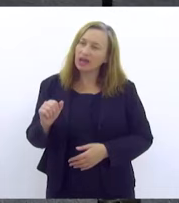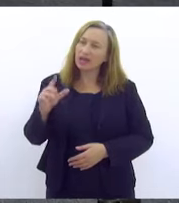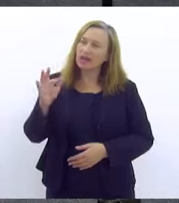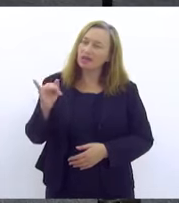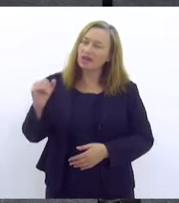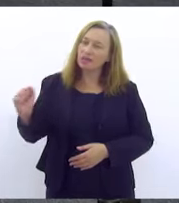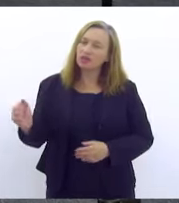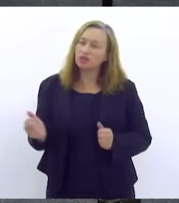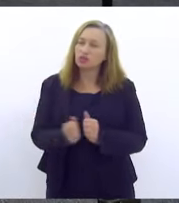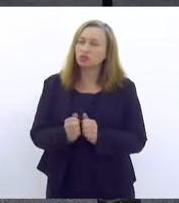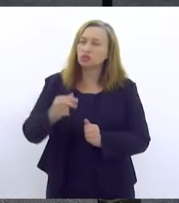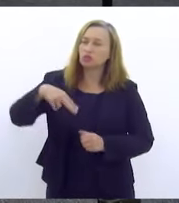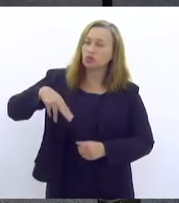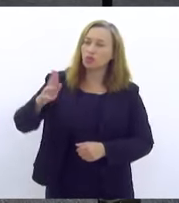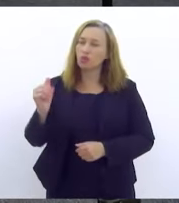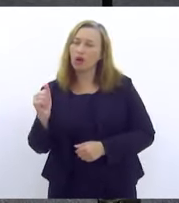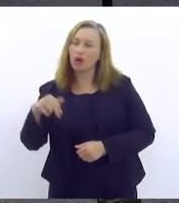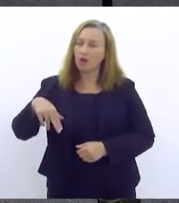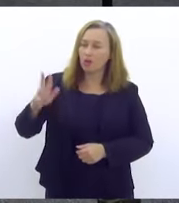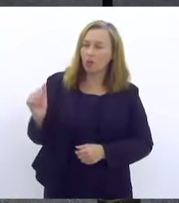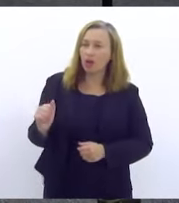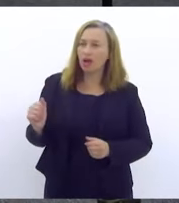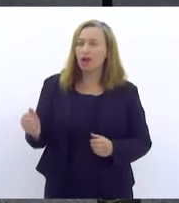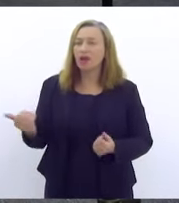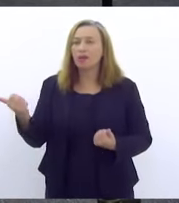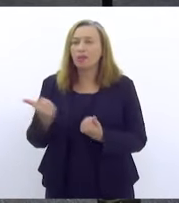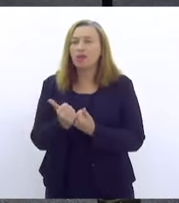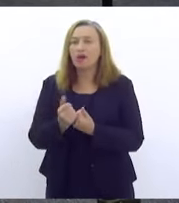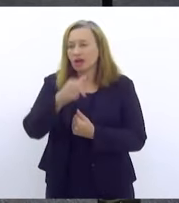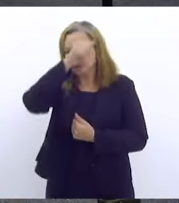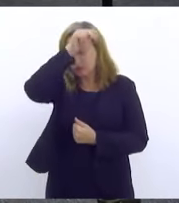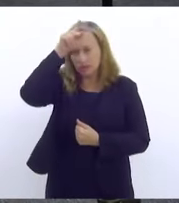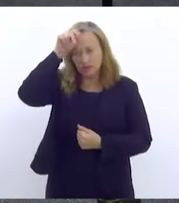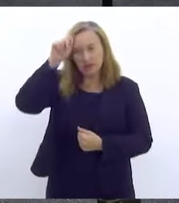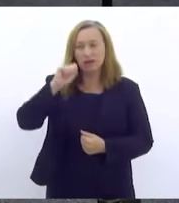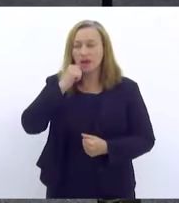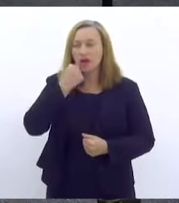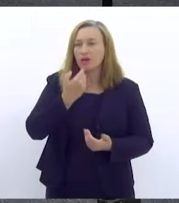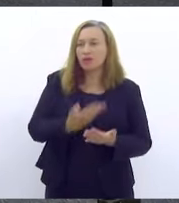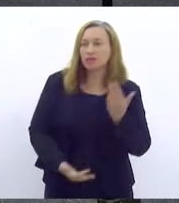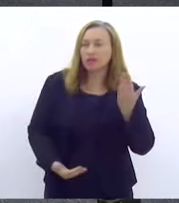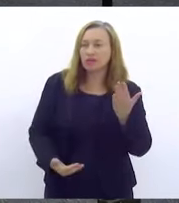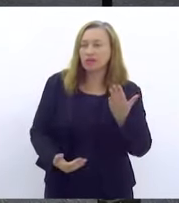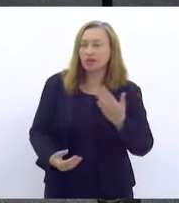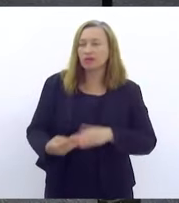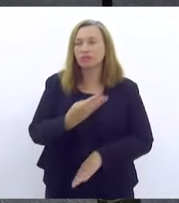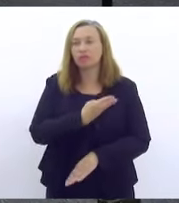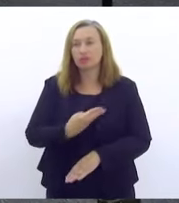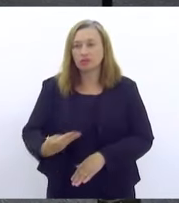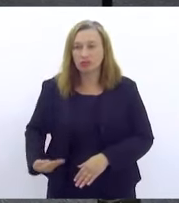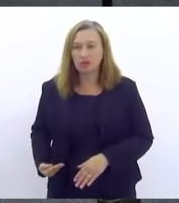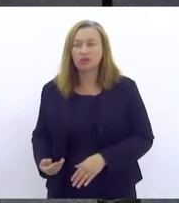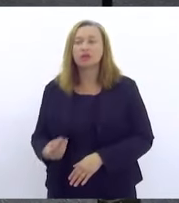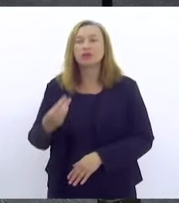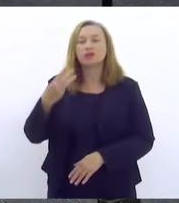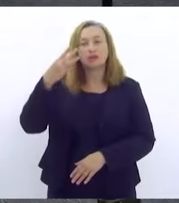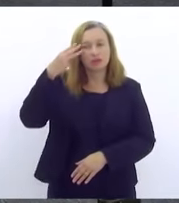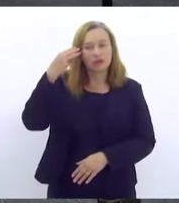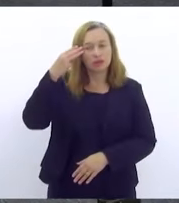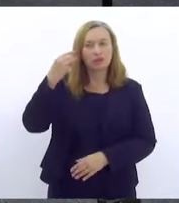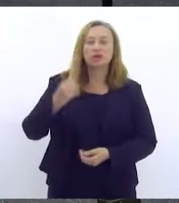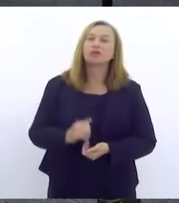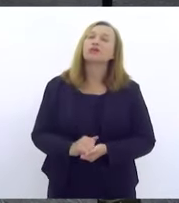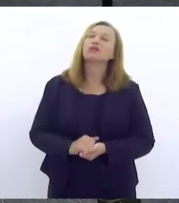trupe, apoiaram o Eduardo Paes quando perdeu a eleição para o ex-governador Witzel. Apoiaram o Eduardo Paes